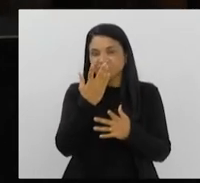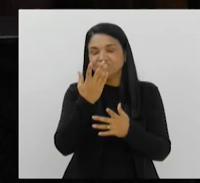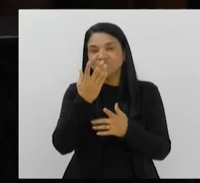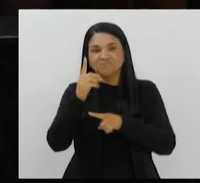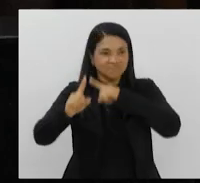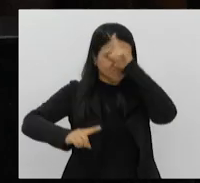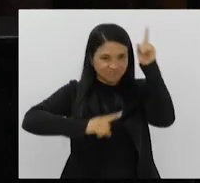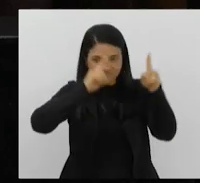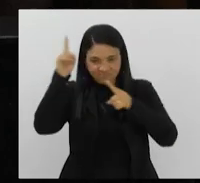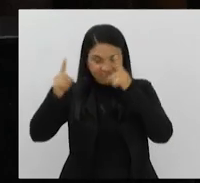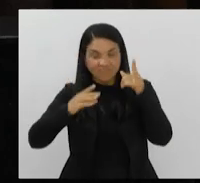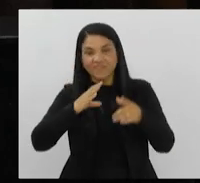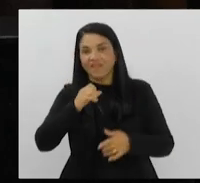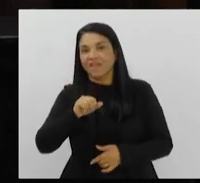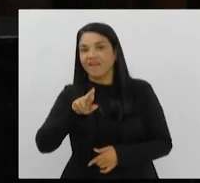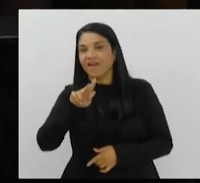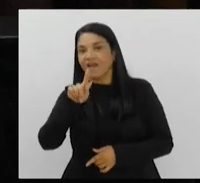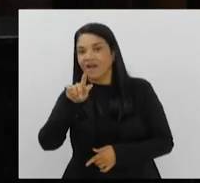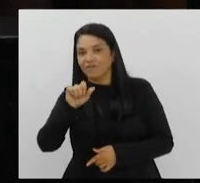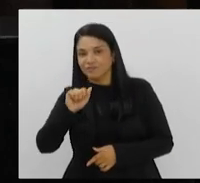cargos para poder beneficiar